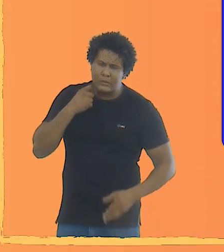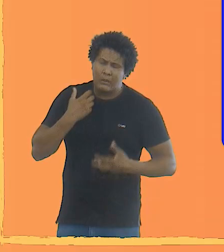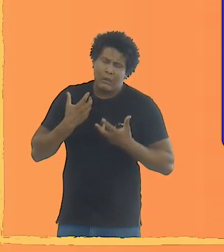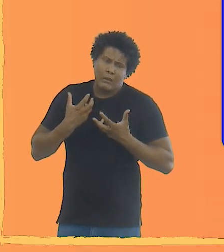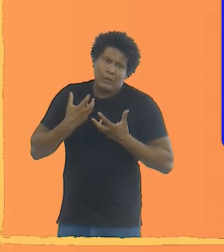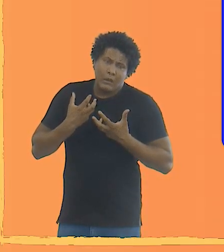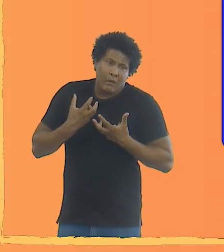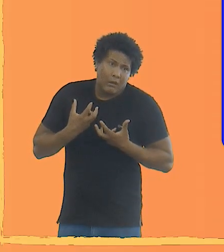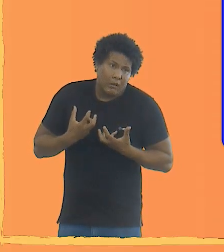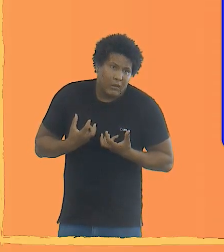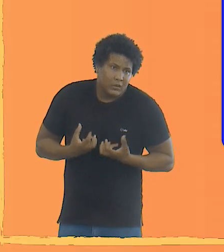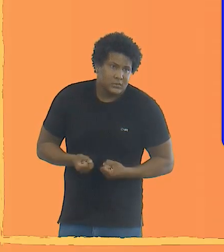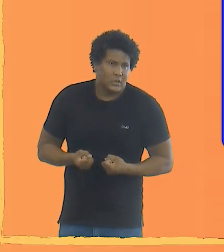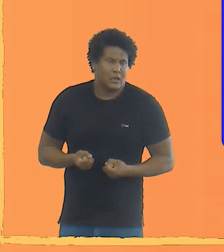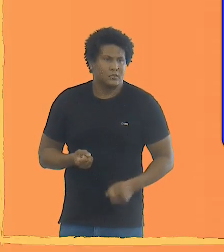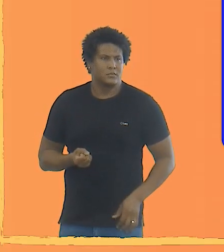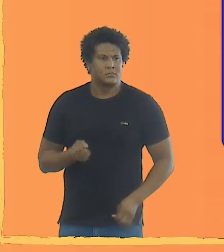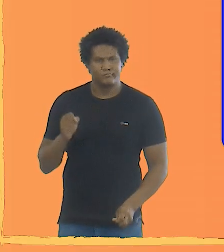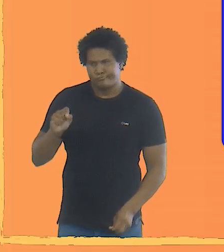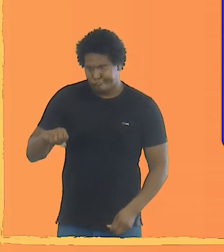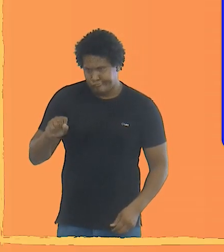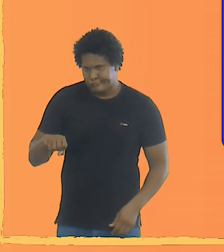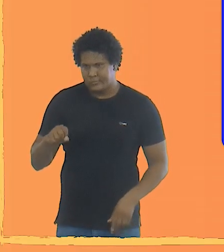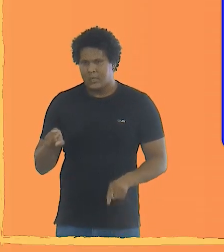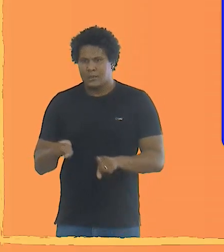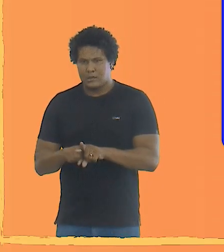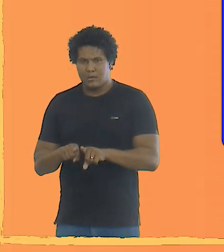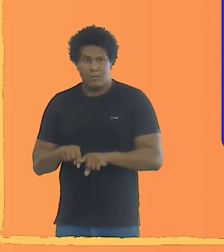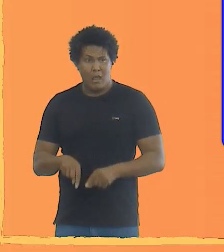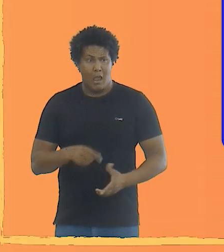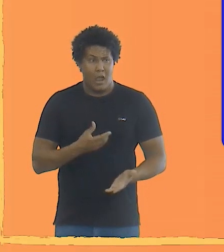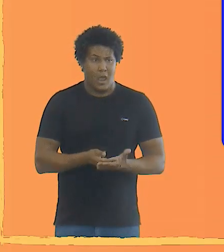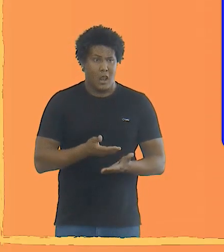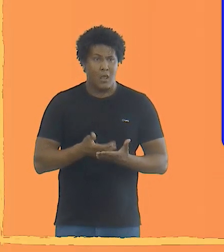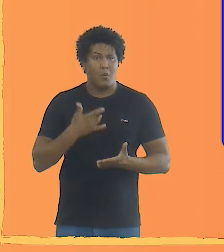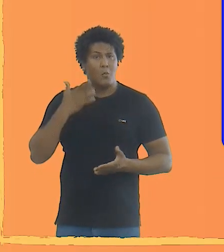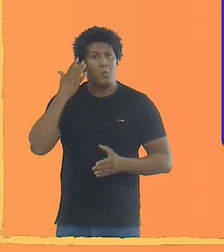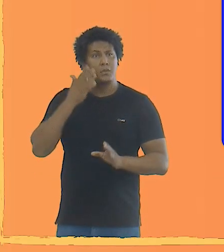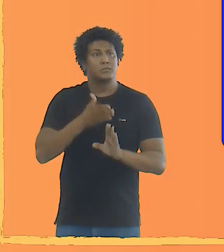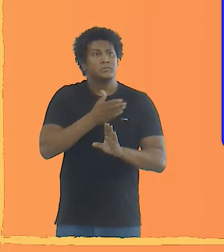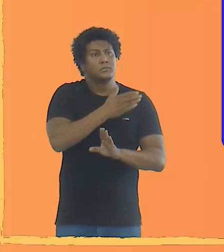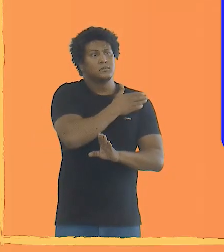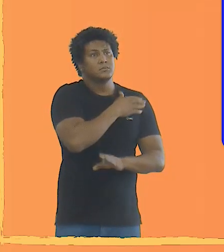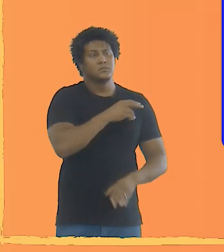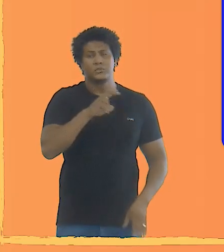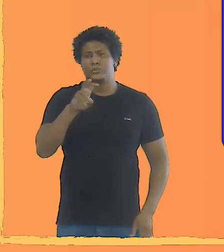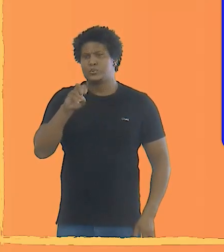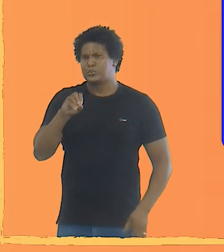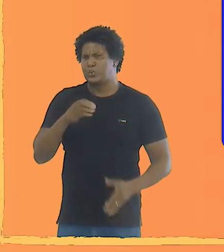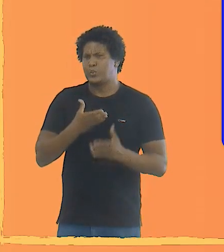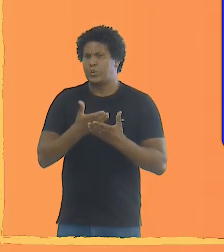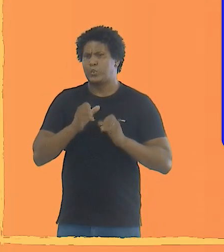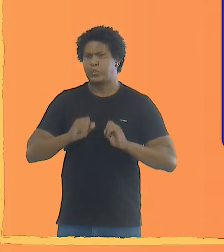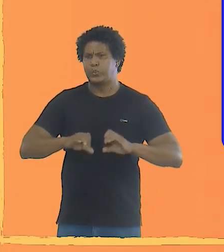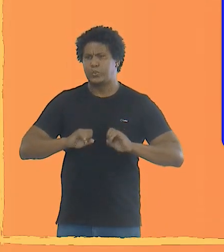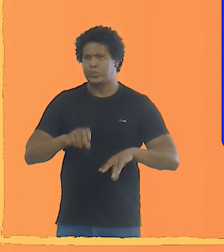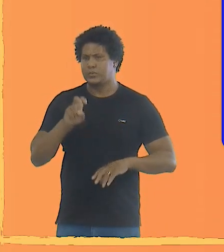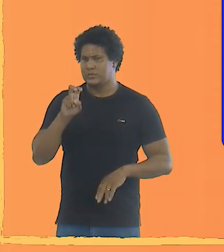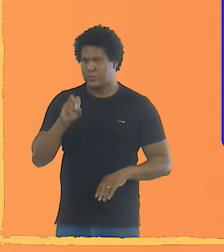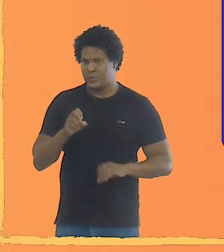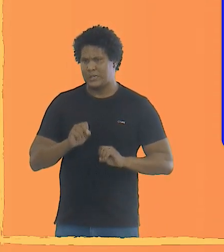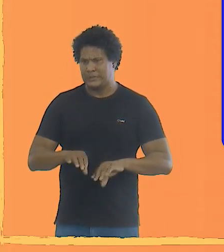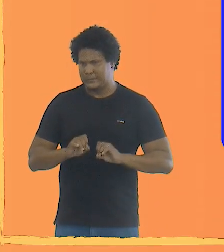né? Essa semana, sem contar com essa aula, eu acho que eu já dei umas quase 50 aulas essa semana,